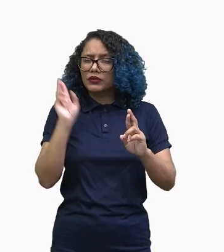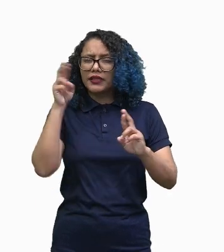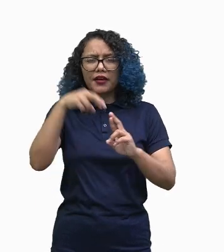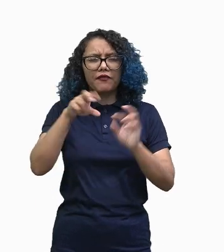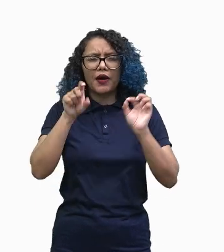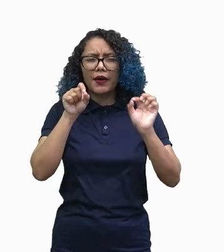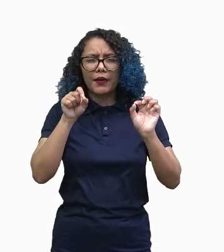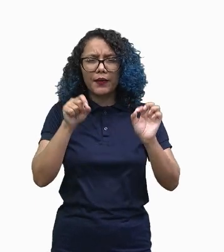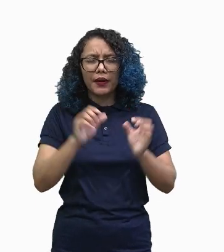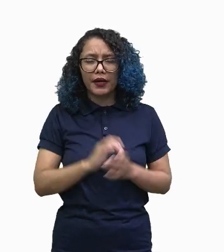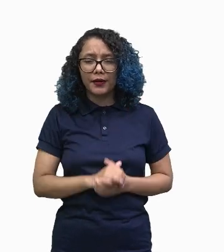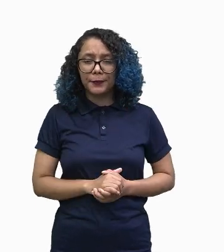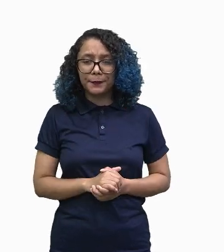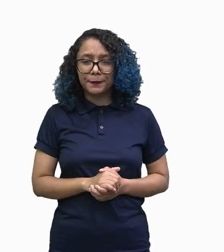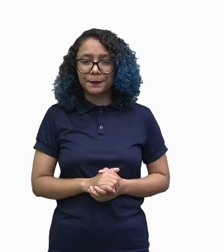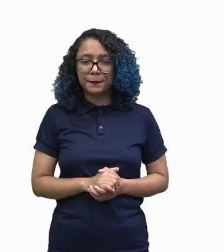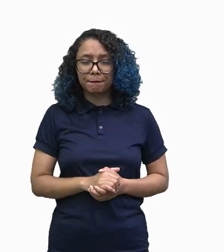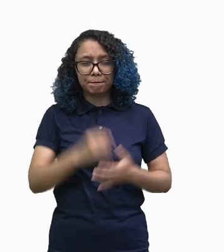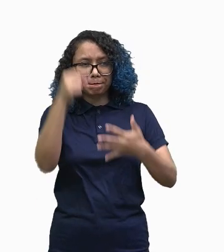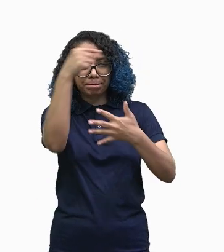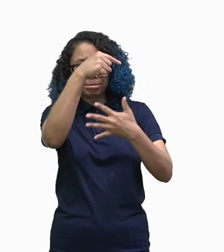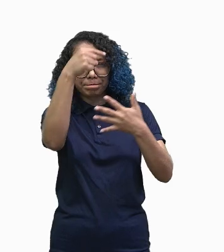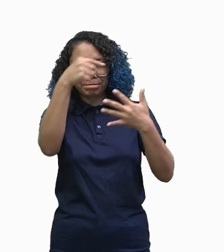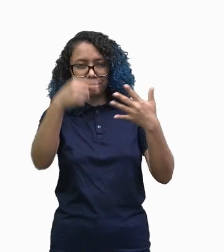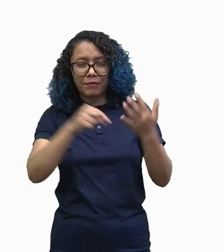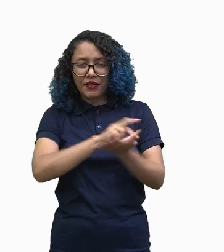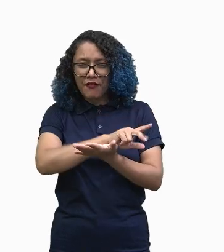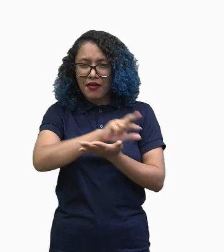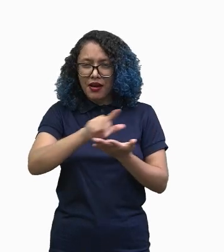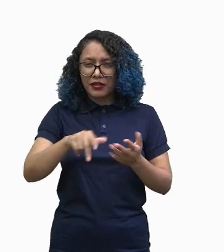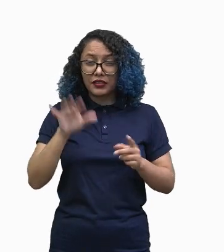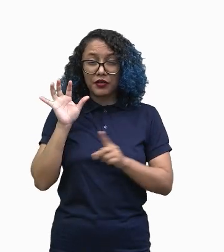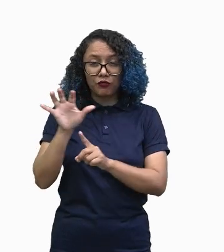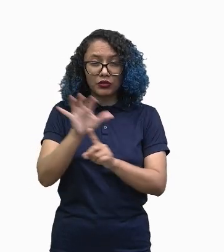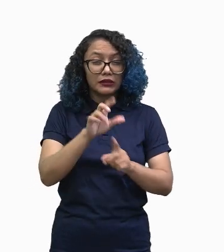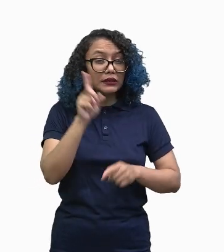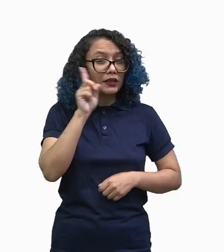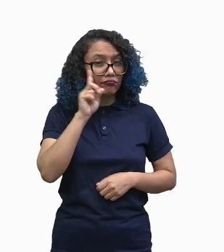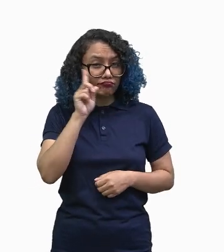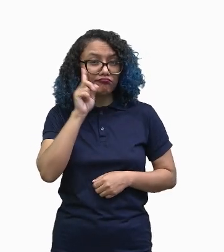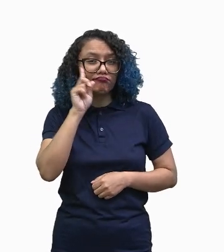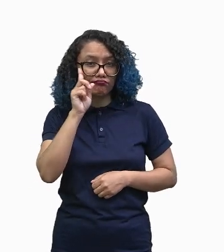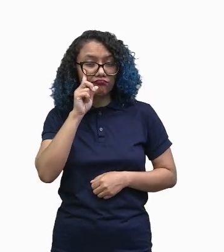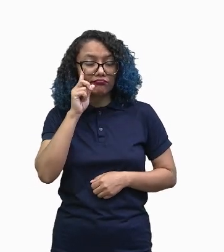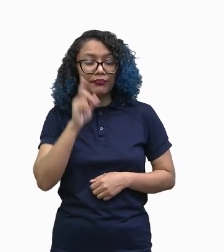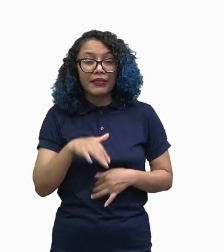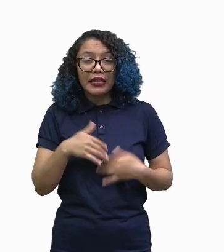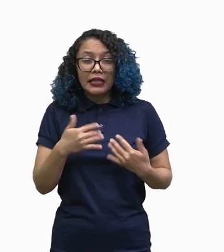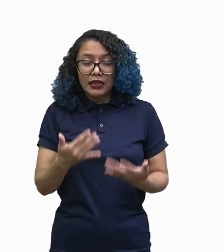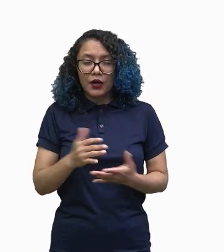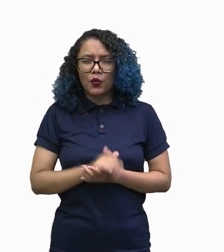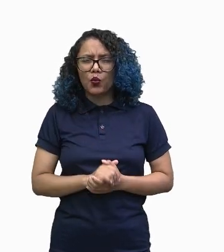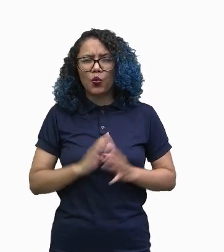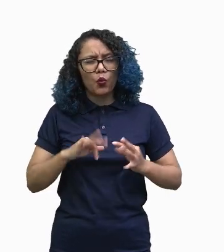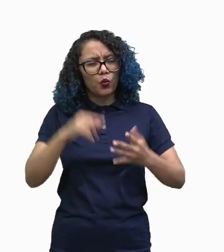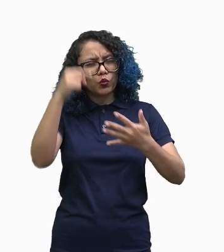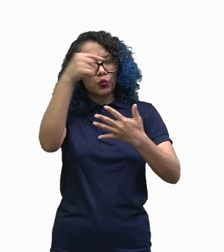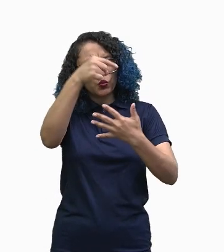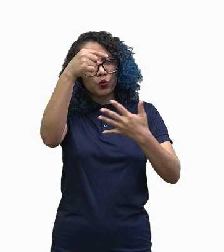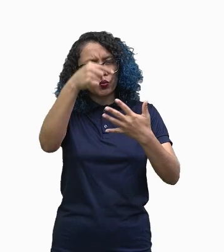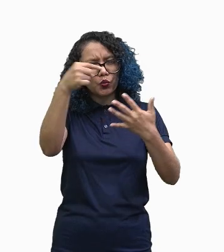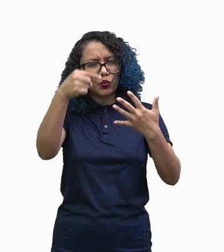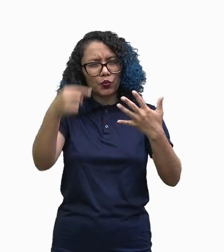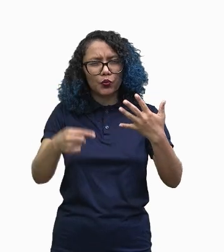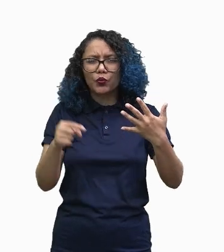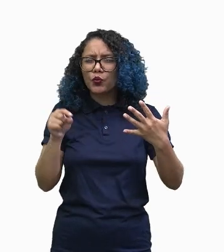relacionados vários aspectos que influenciam no nosso dia a dia. E todos esses aspectos,